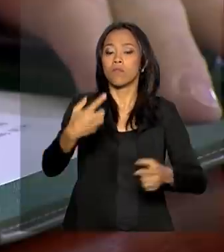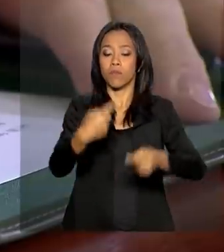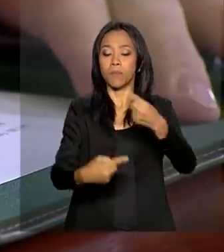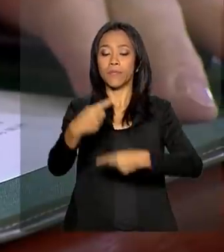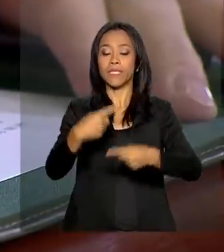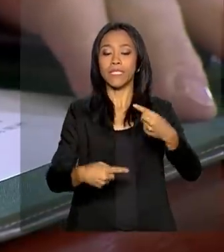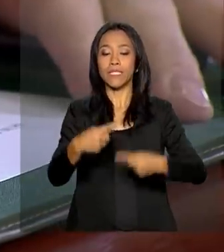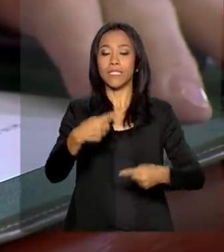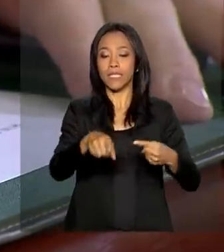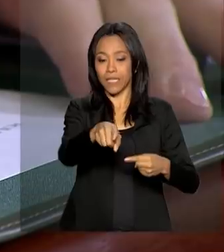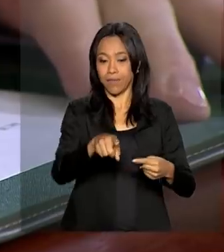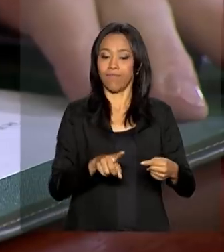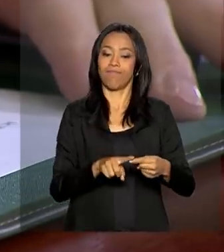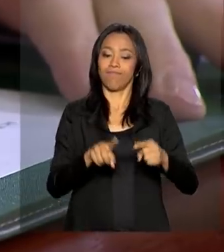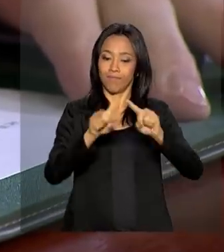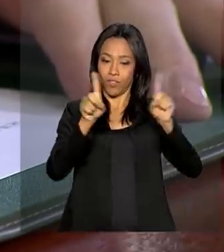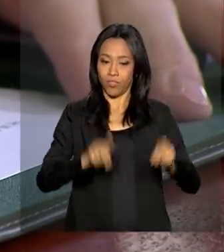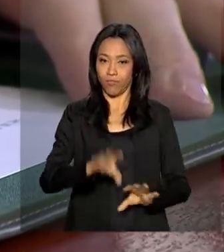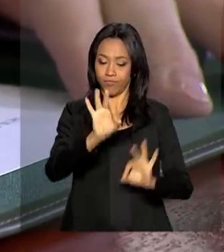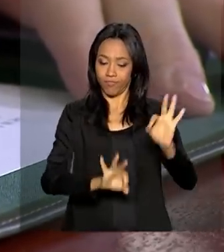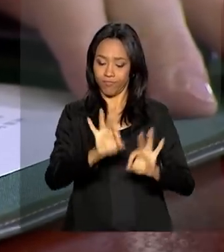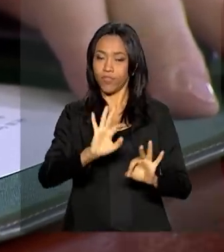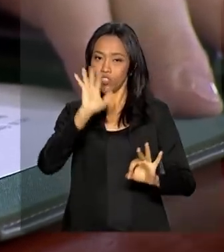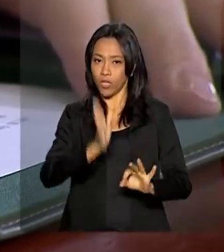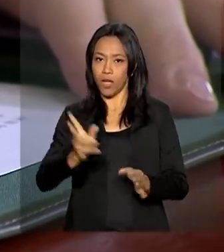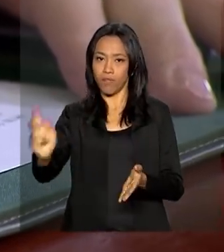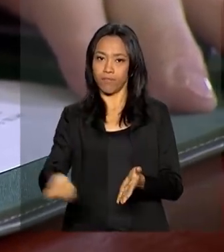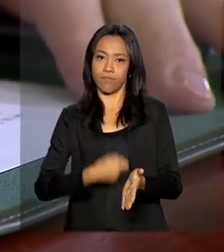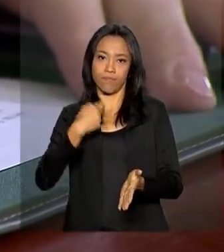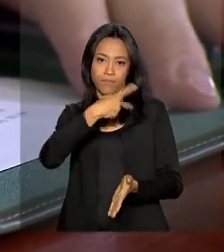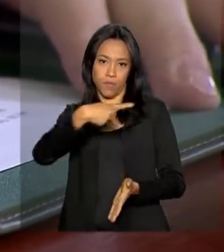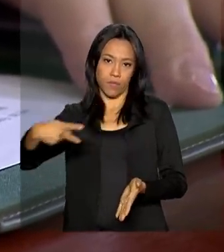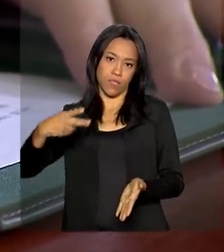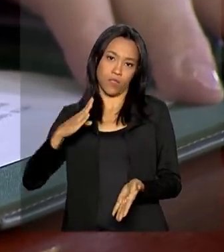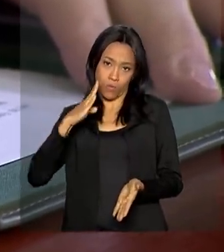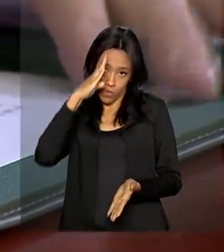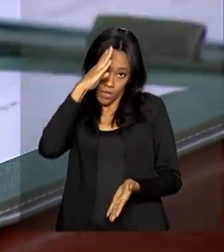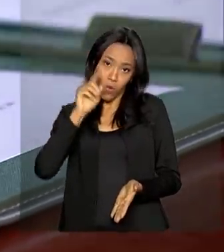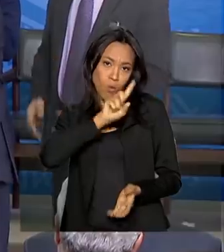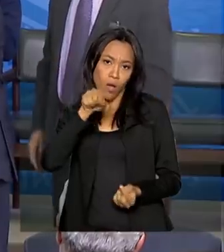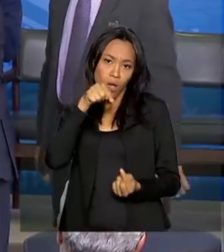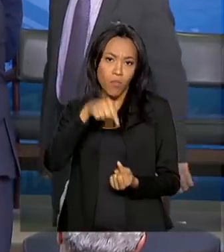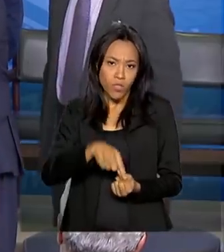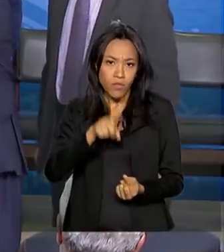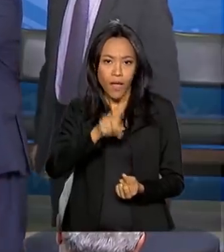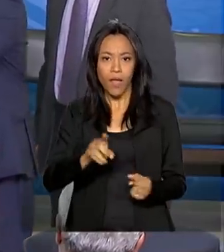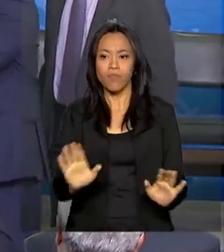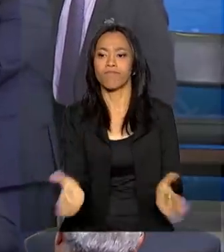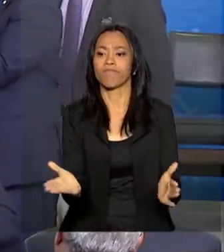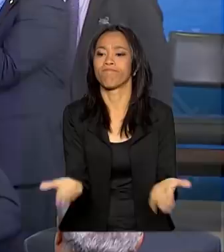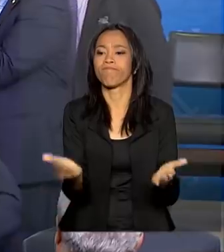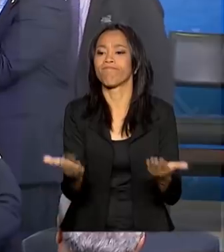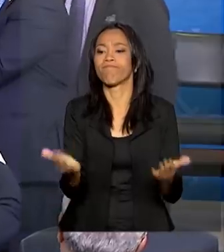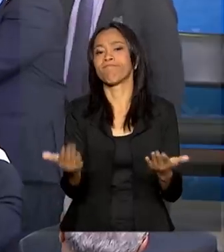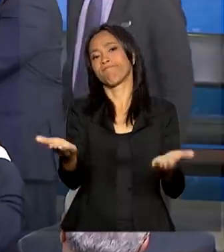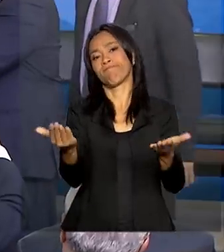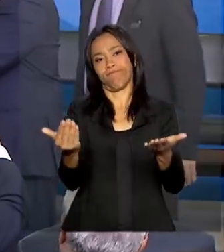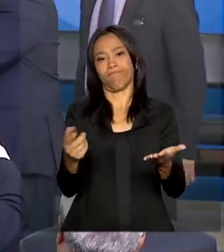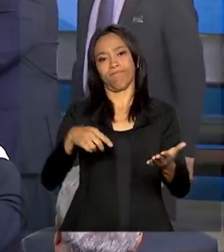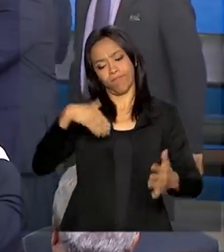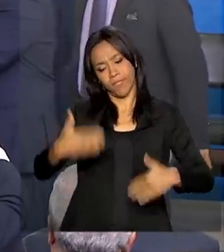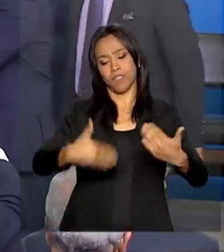Regional, assinada pelo presidente Jair Bolsonaro, pretende promover a capacidade produtiva em áreas menos